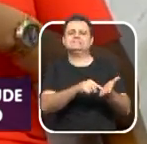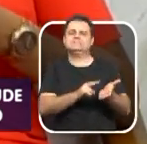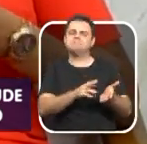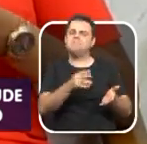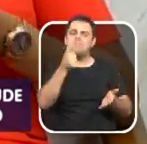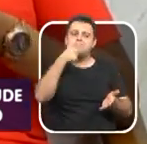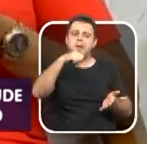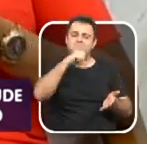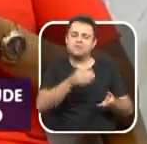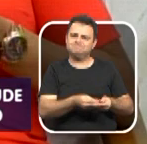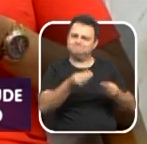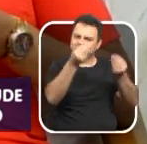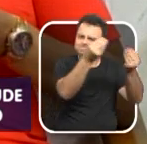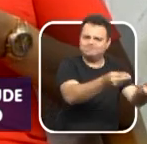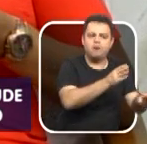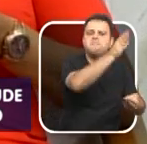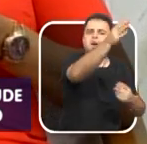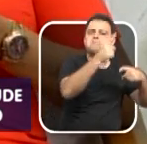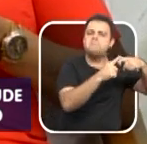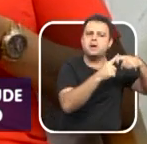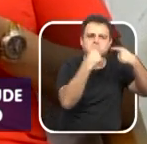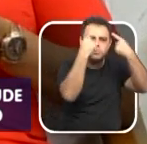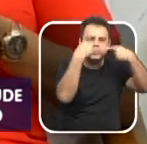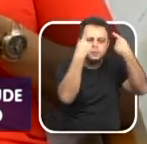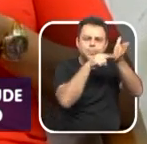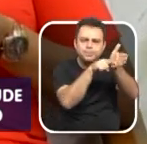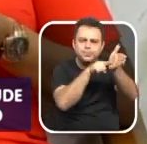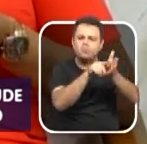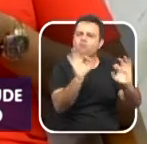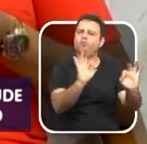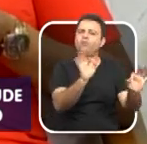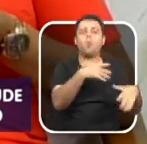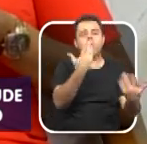falei, não, eu ainda vou fazer um projeto de lei para que isso seja